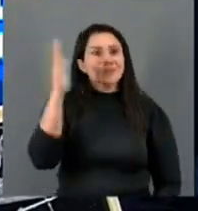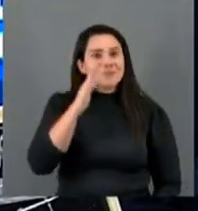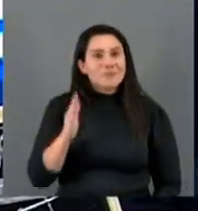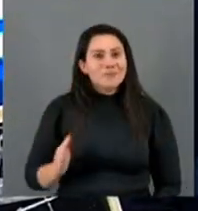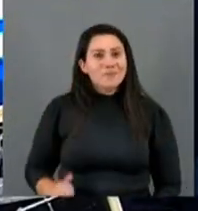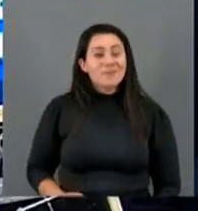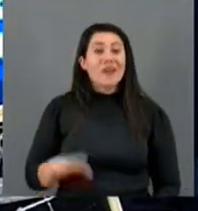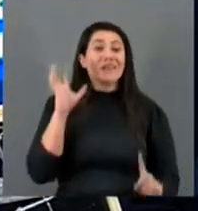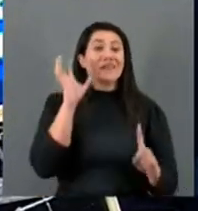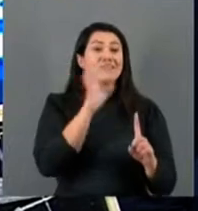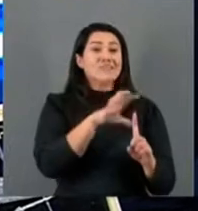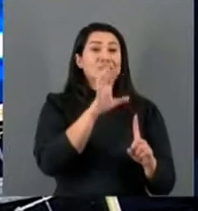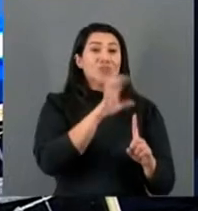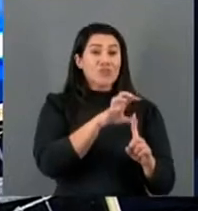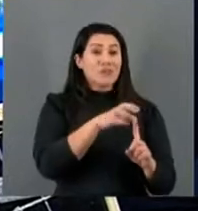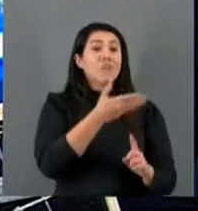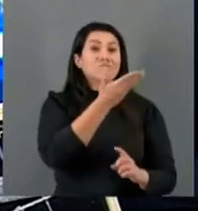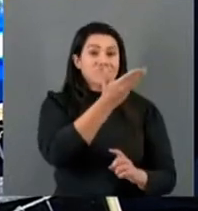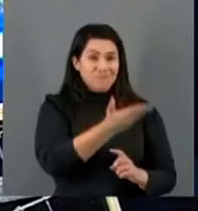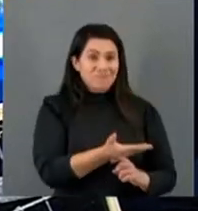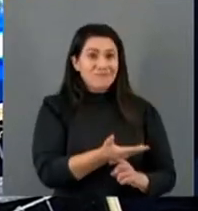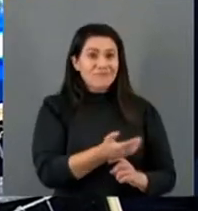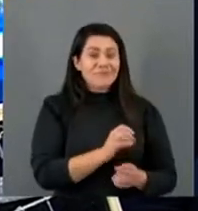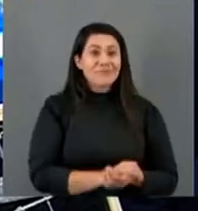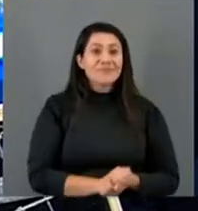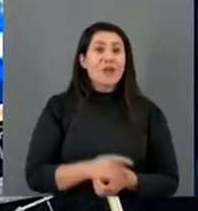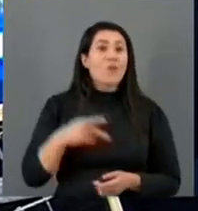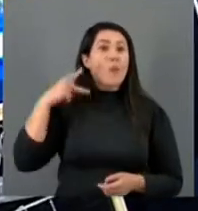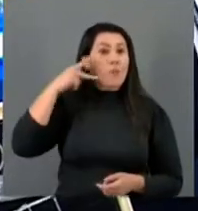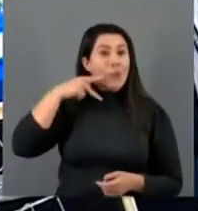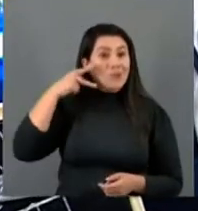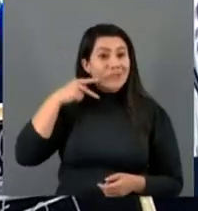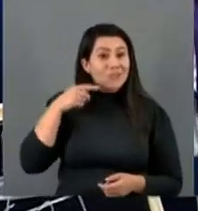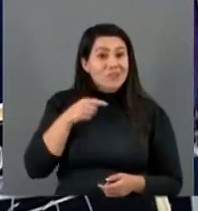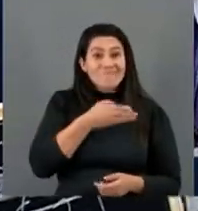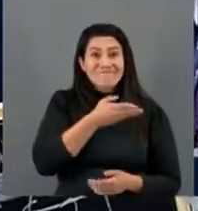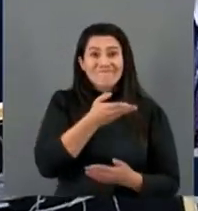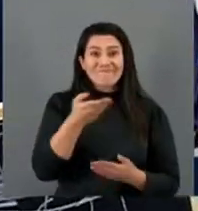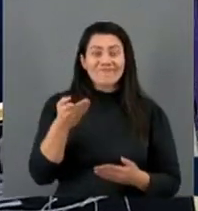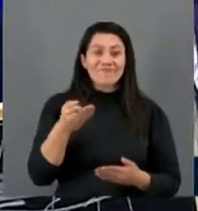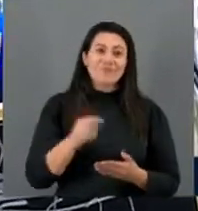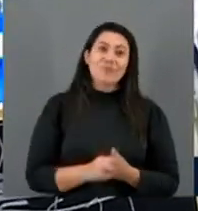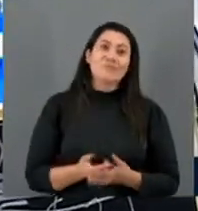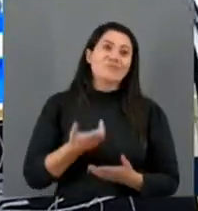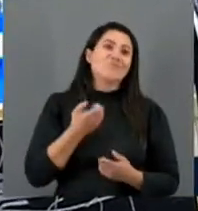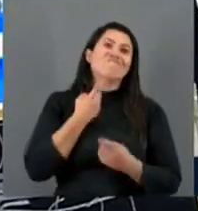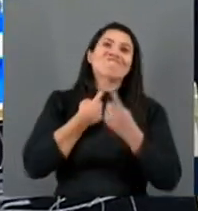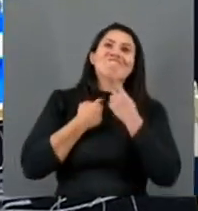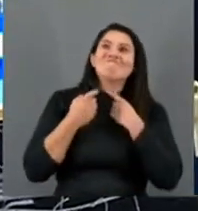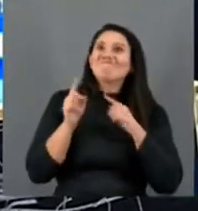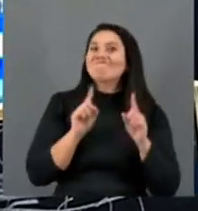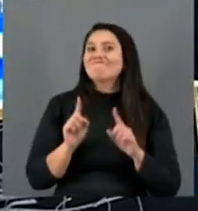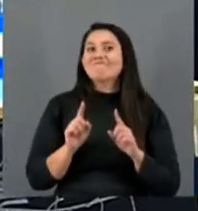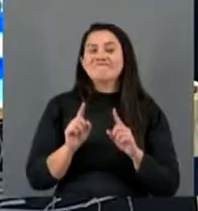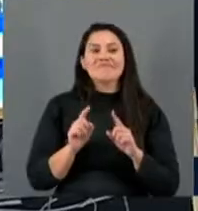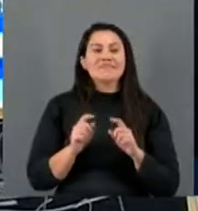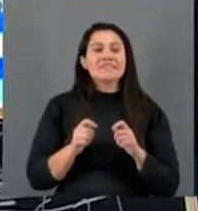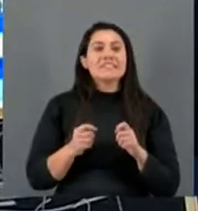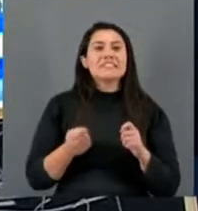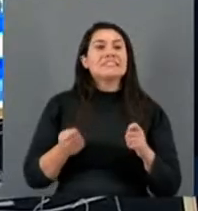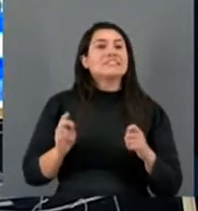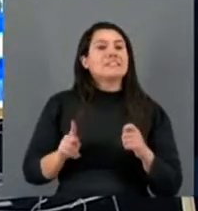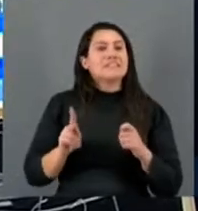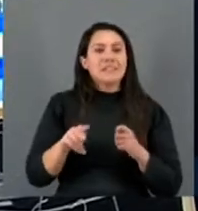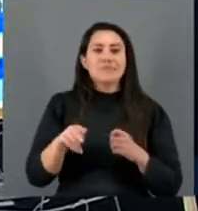criticam a sua posição. Então, a política, por mais que o senhor não deseje, está presente nessas questões.